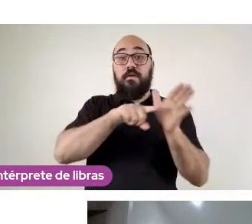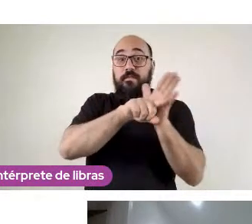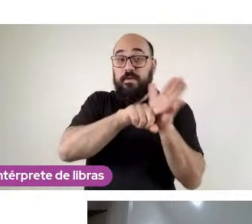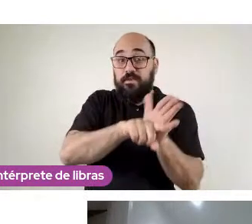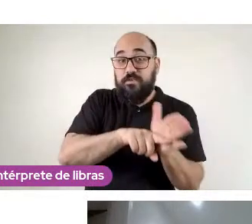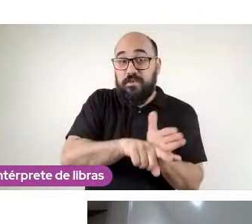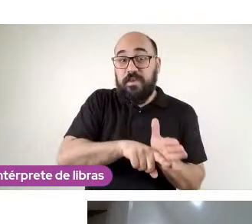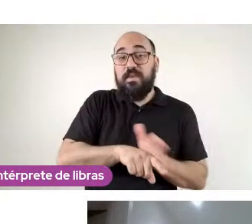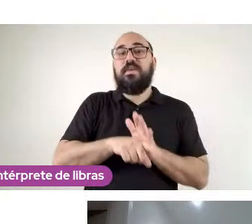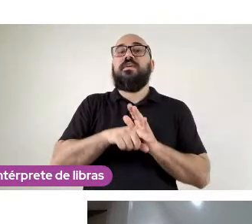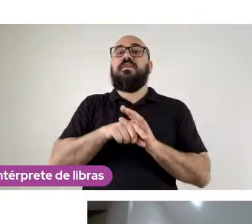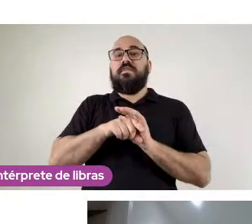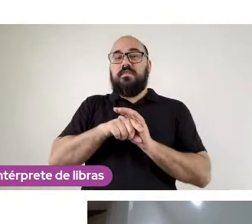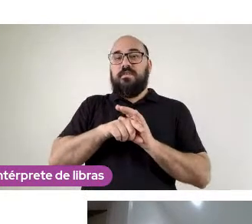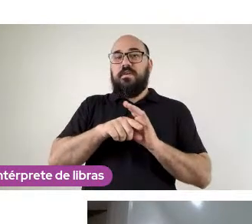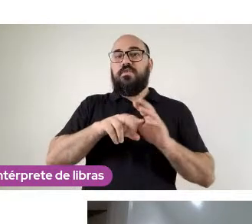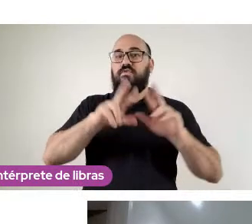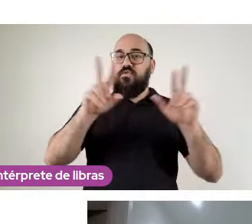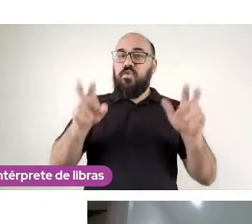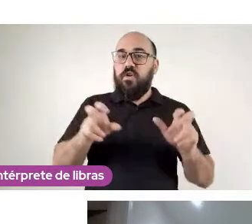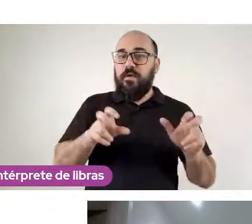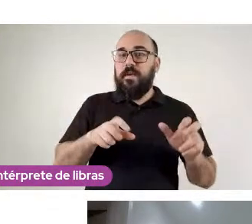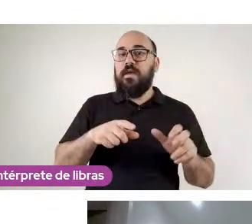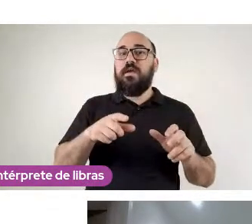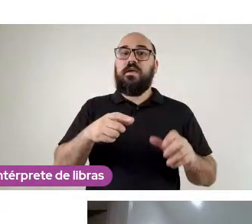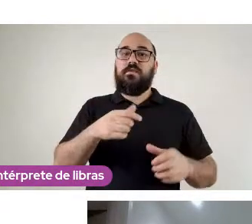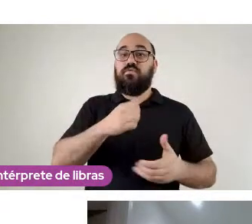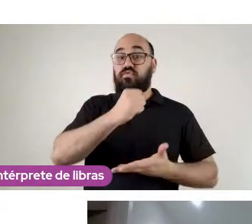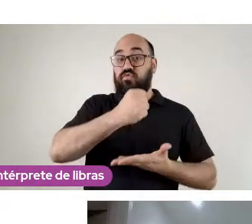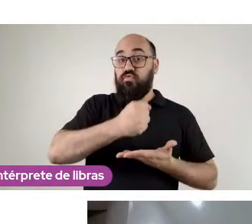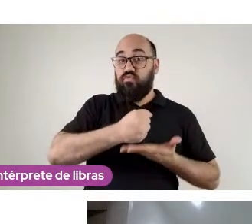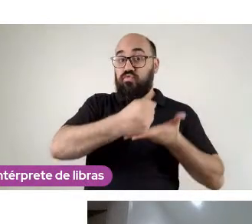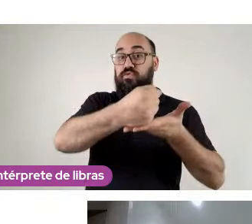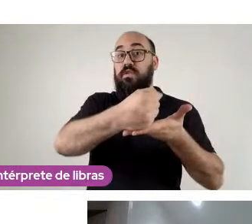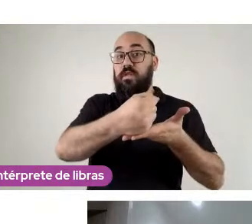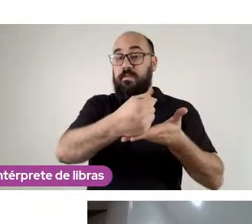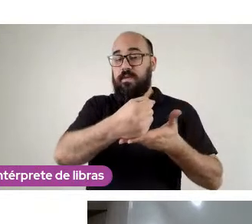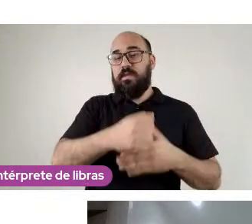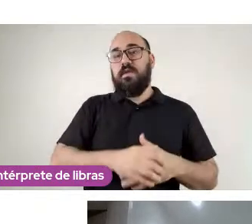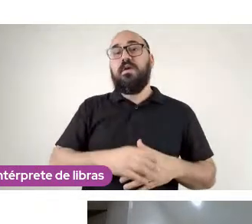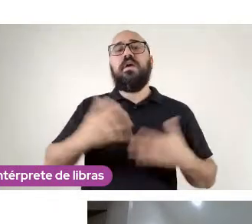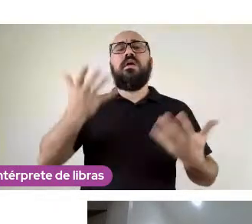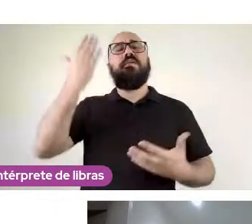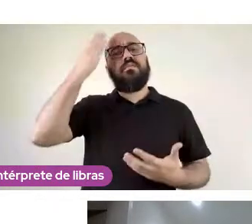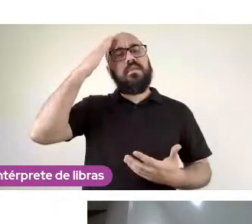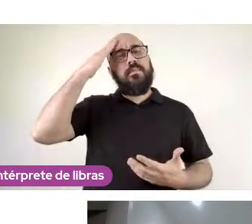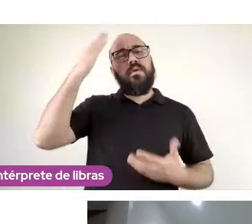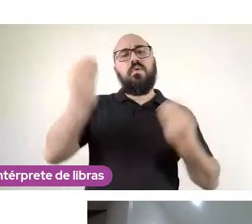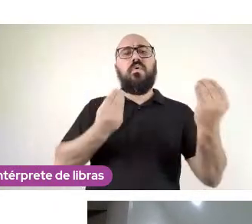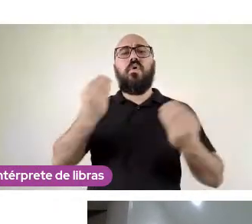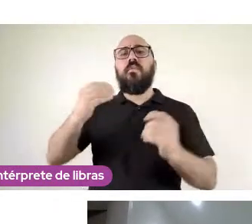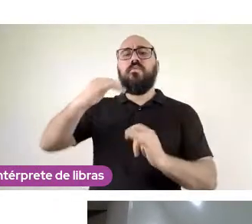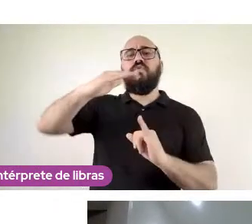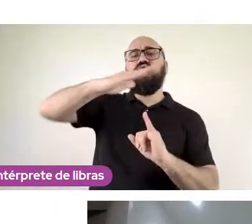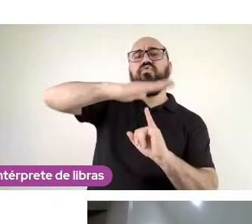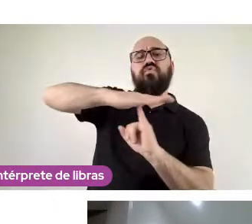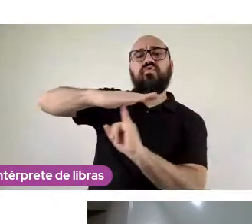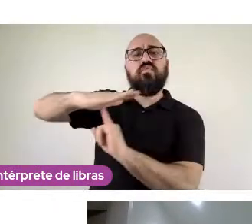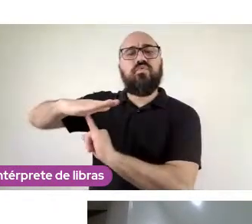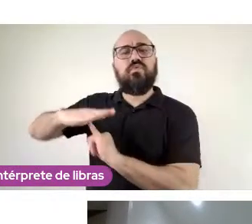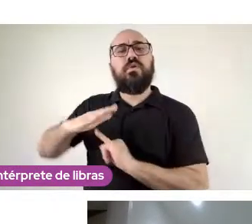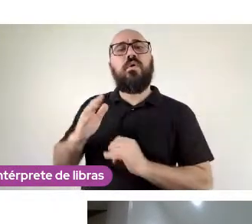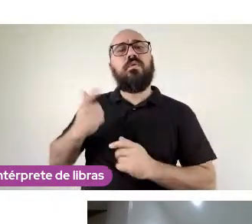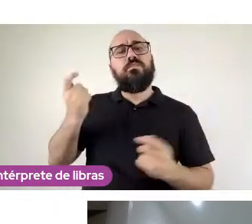ações de sustentabilidade. E agora a gente quer saber um pouquinho mais como as instituições estão presentes nessas